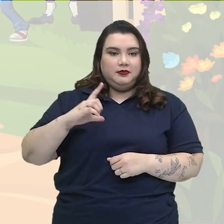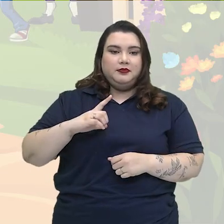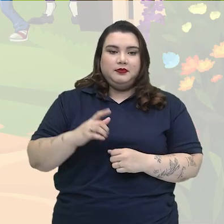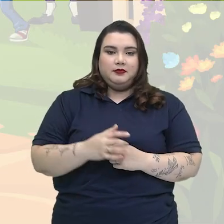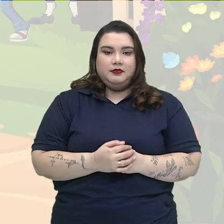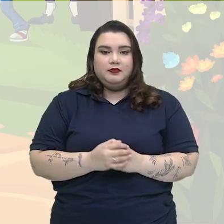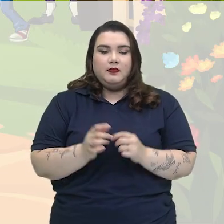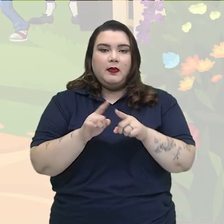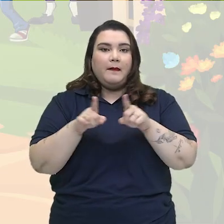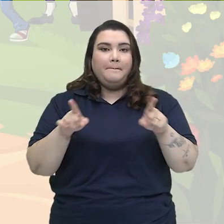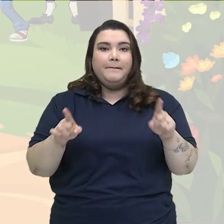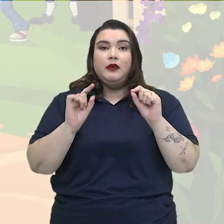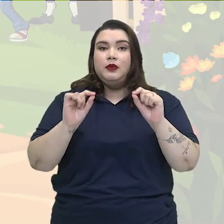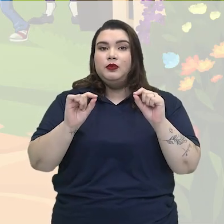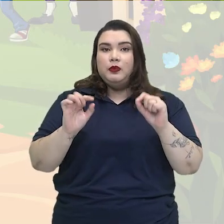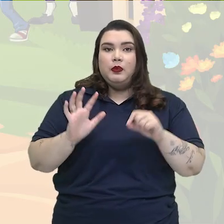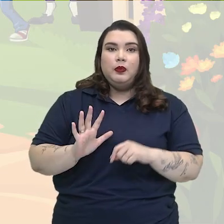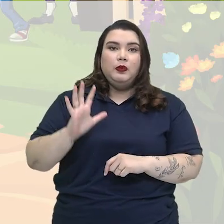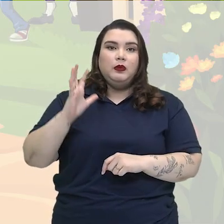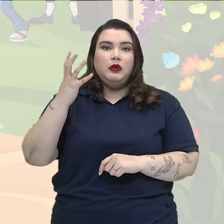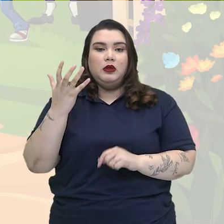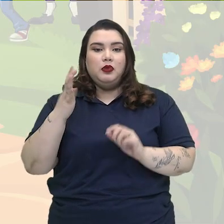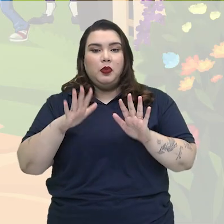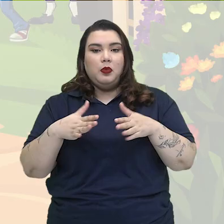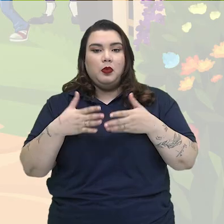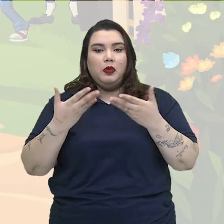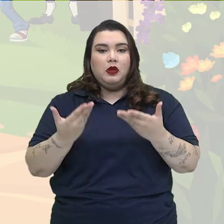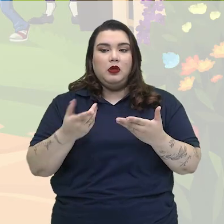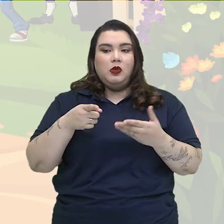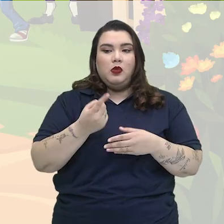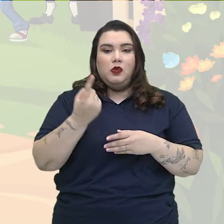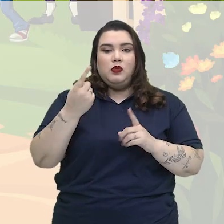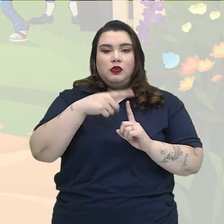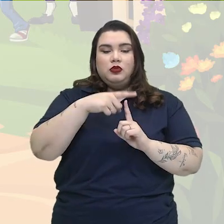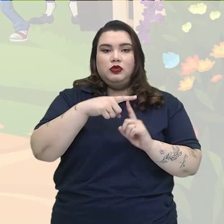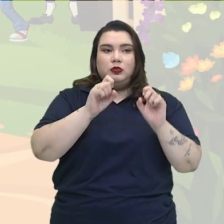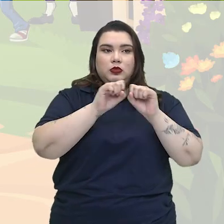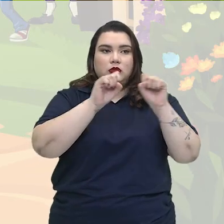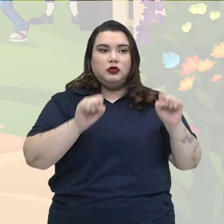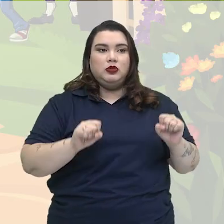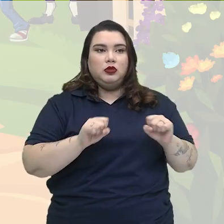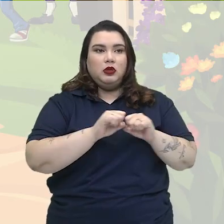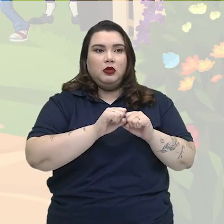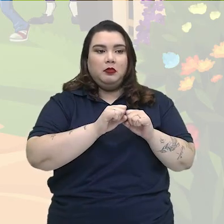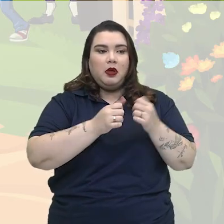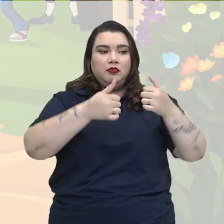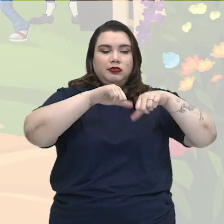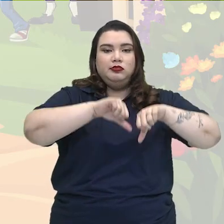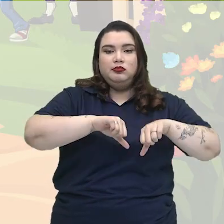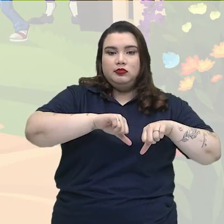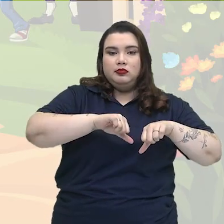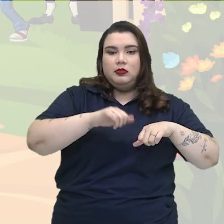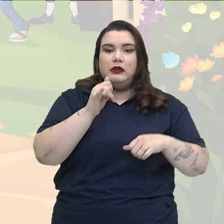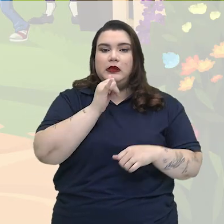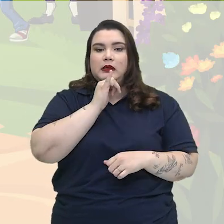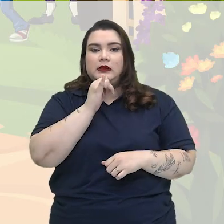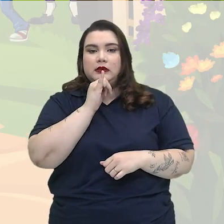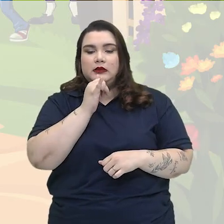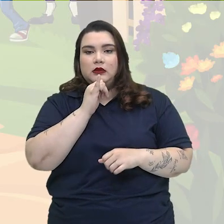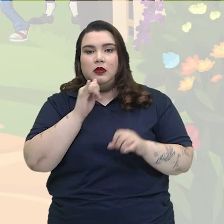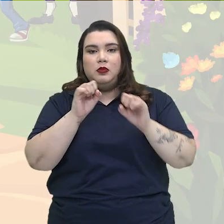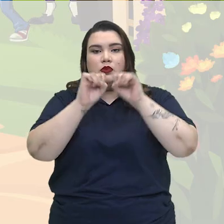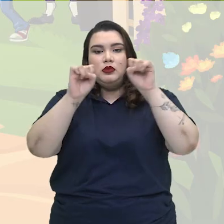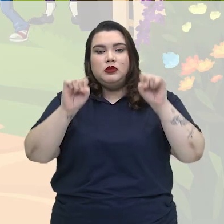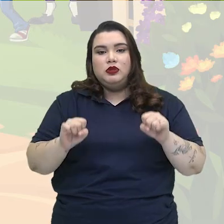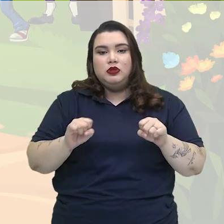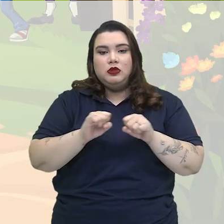Mas o que acontece quando um desses sistemas falha, né? Por exemplo, o sistema esquelético, o que vai